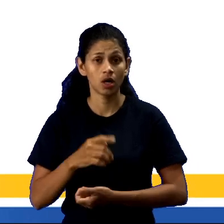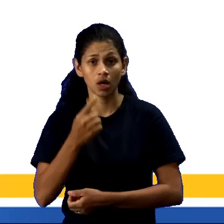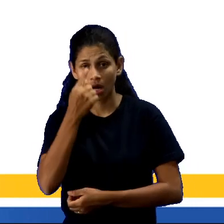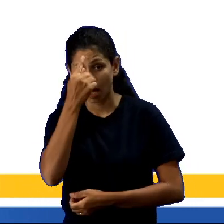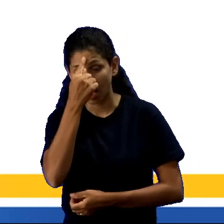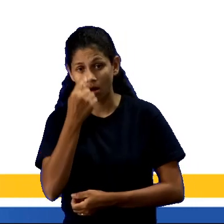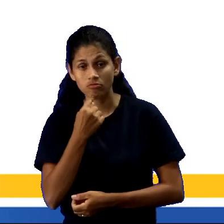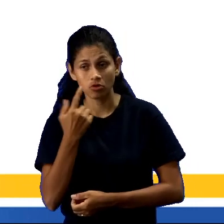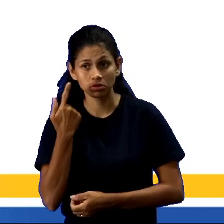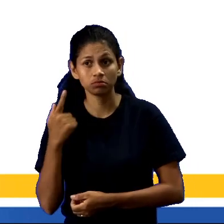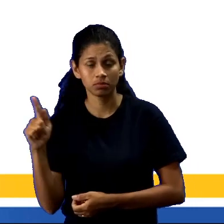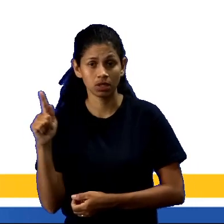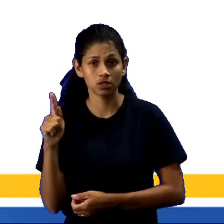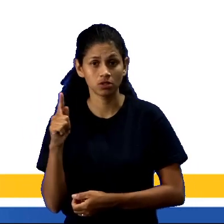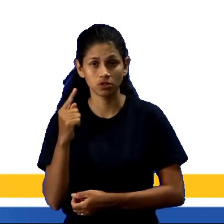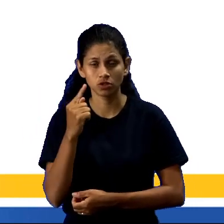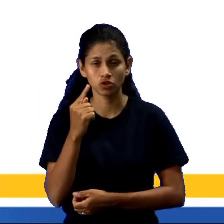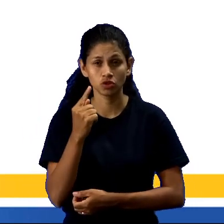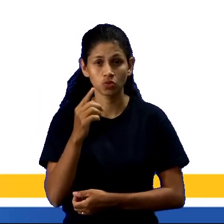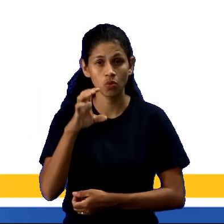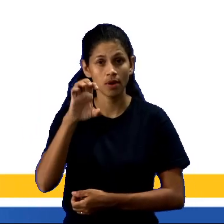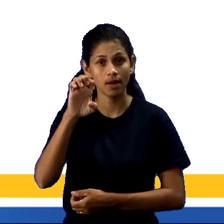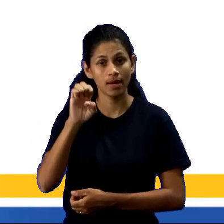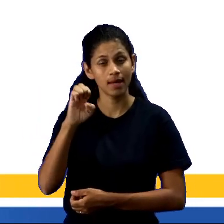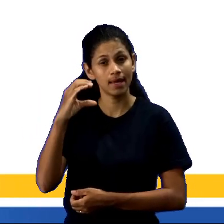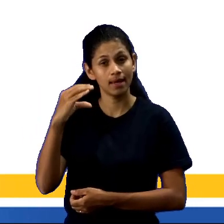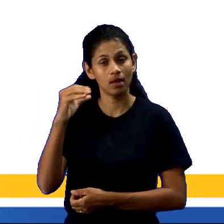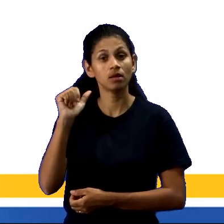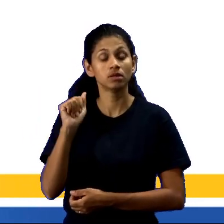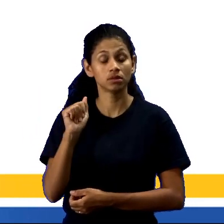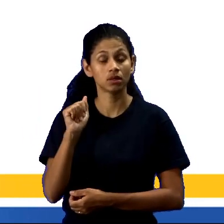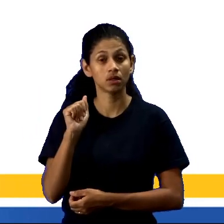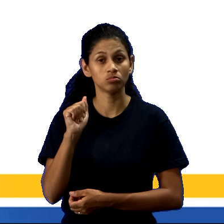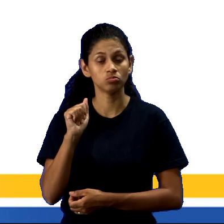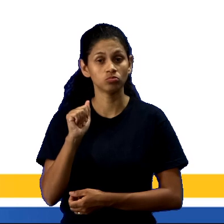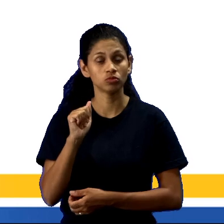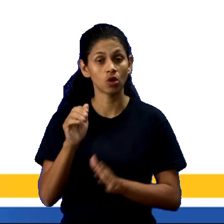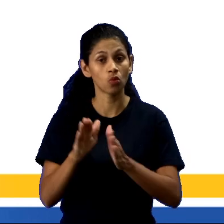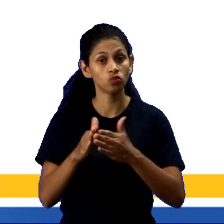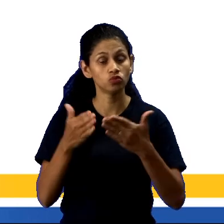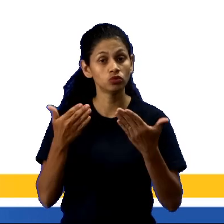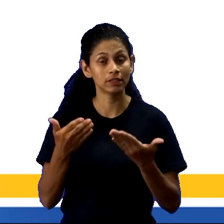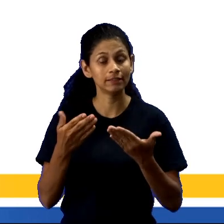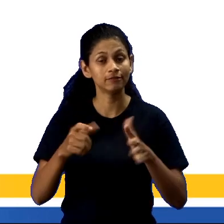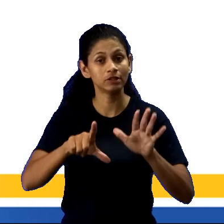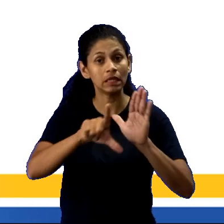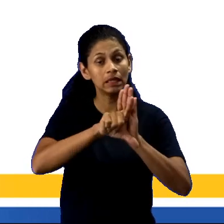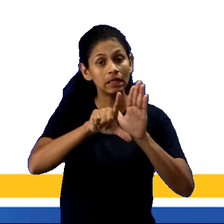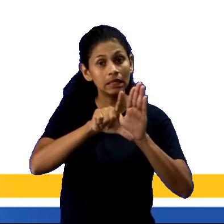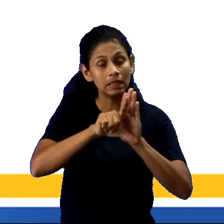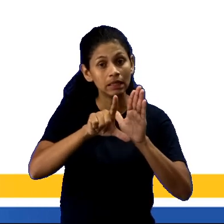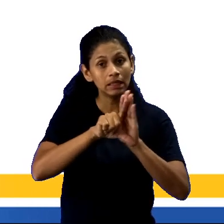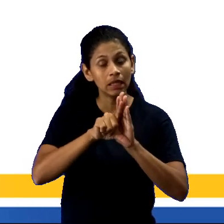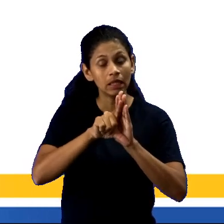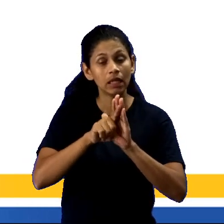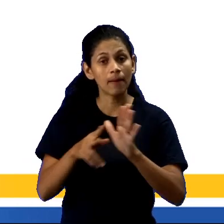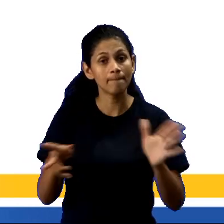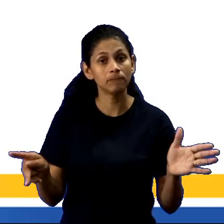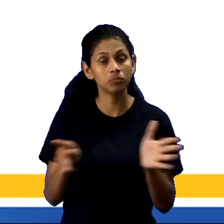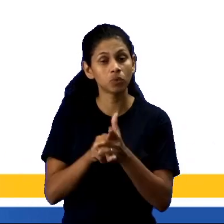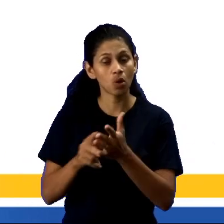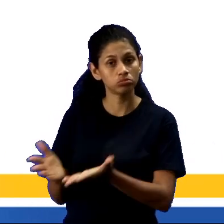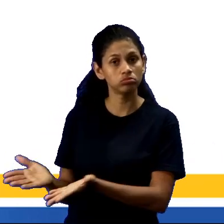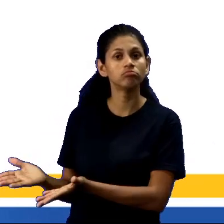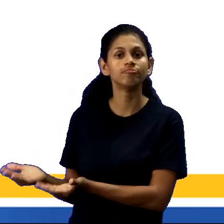que é o Estatuto da Criança e do Adolescente. O que diz, né, o Estatuto da Criança e do Adolescente em relação